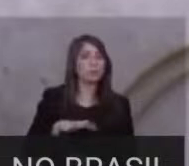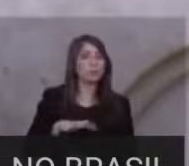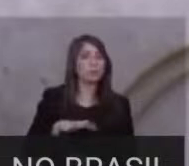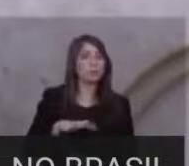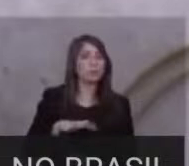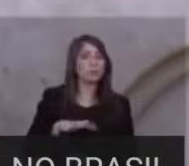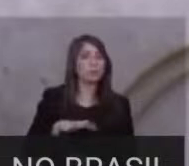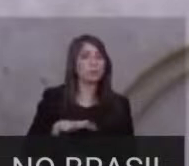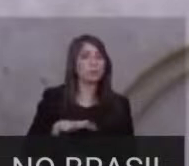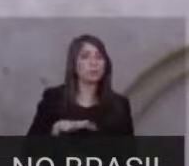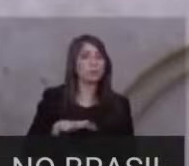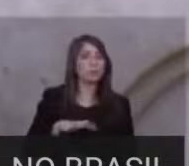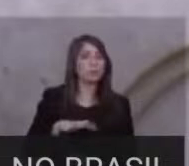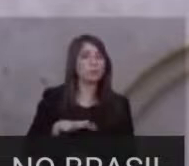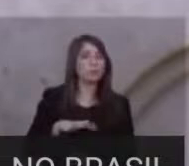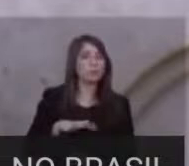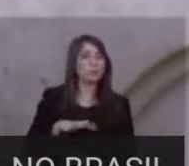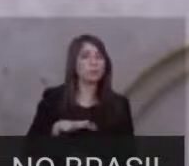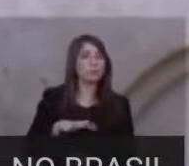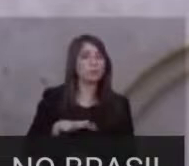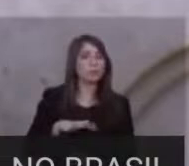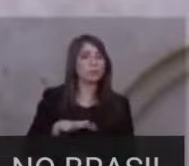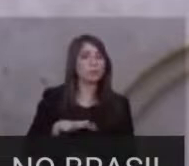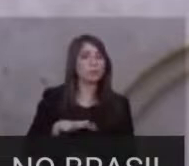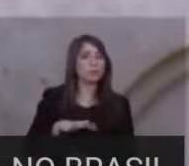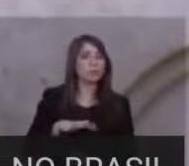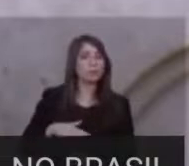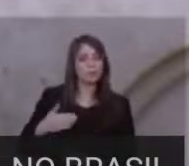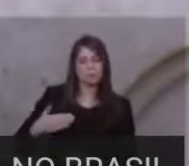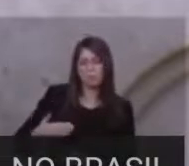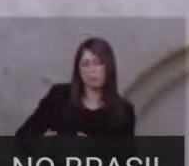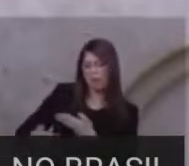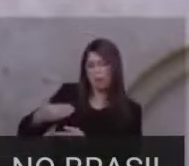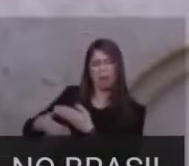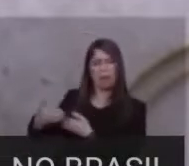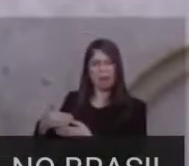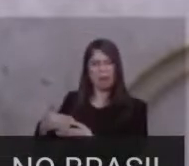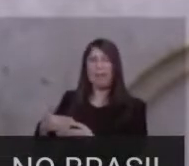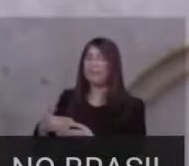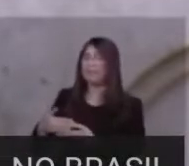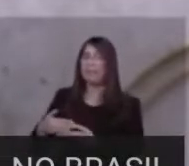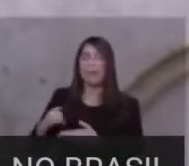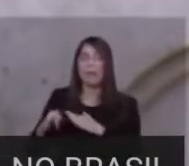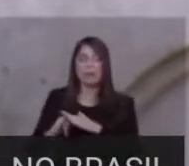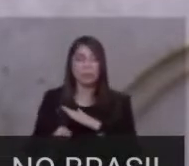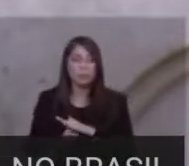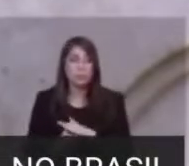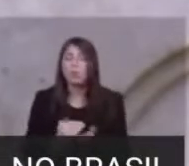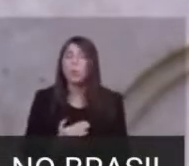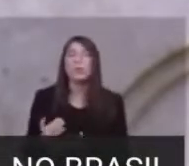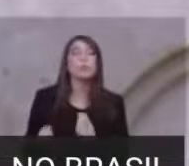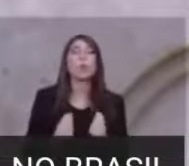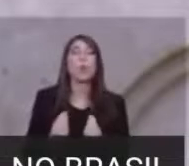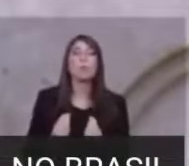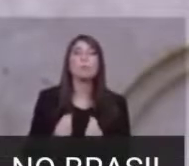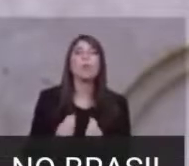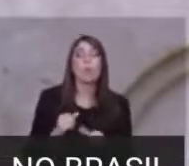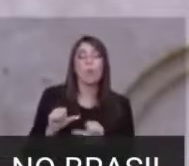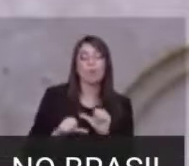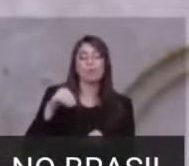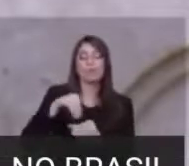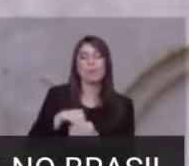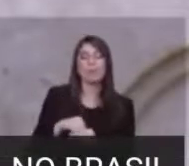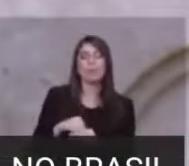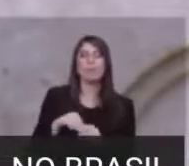Barroso. É pra grupo não, velho. Mete o louco não, mano. A ação das instituições começou por mudanças nas Supremas